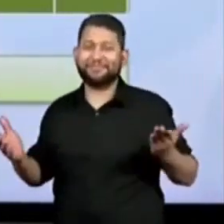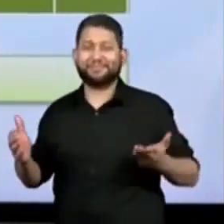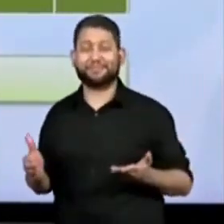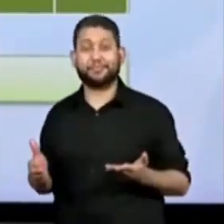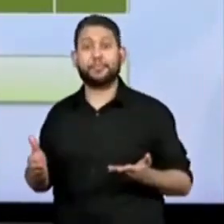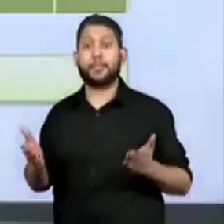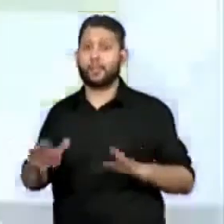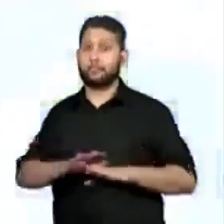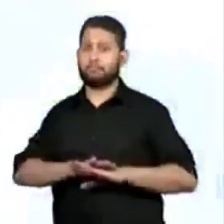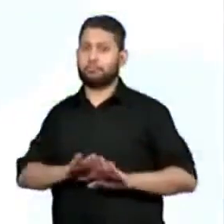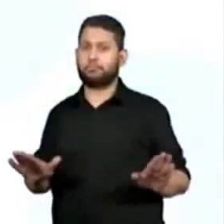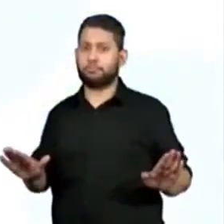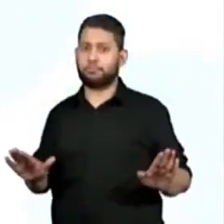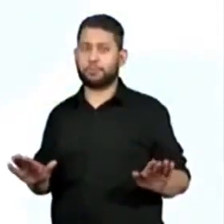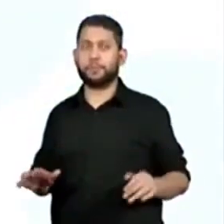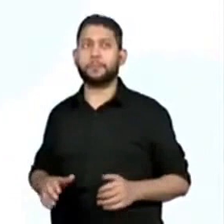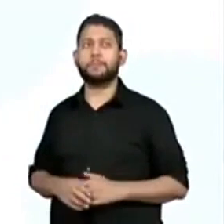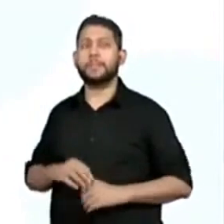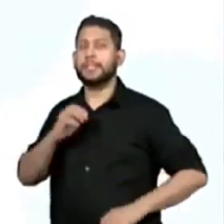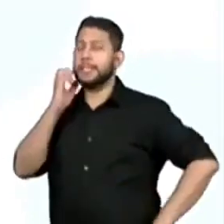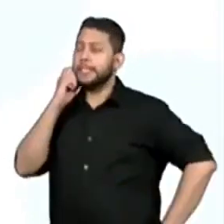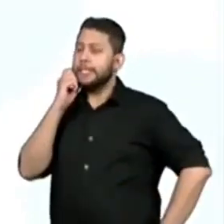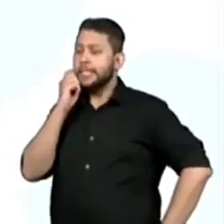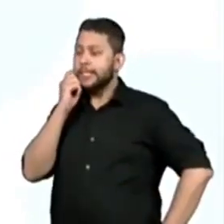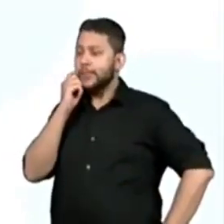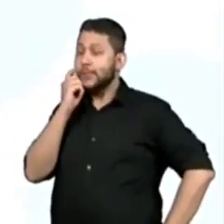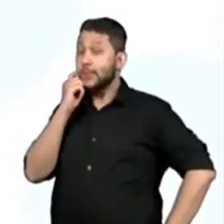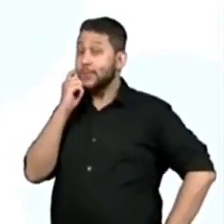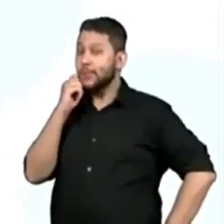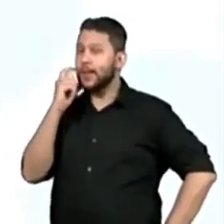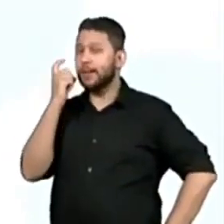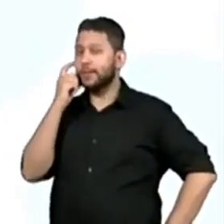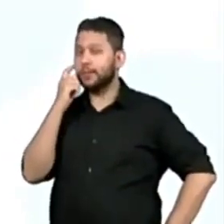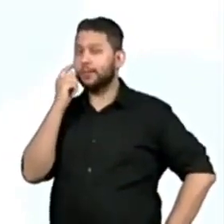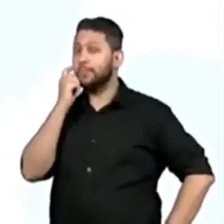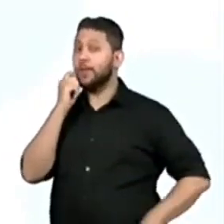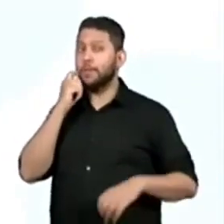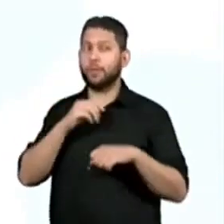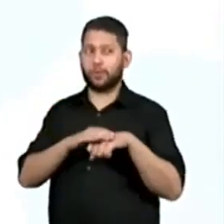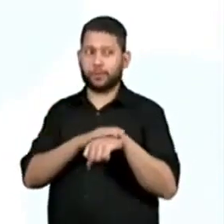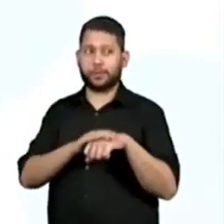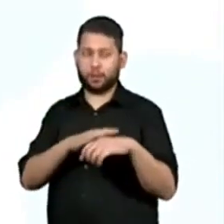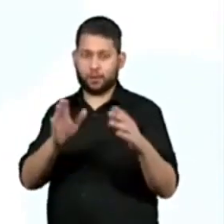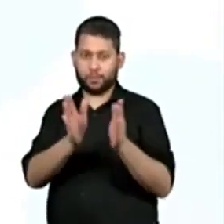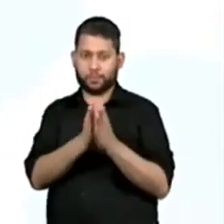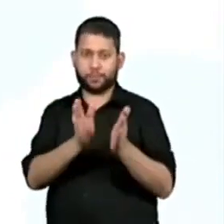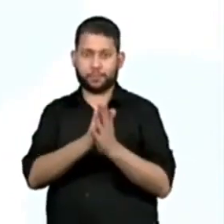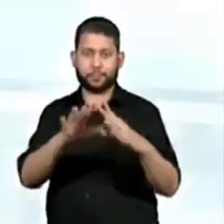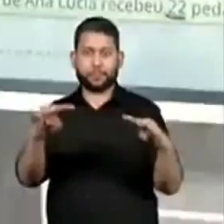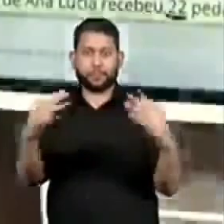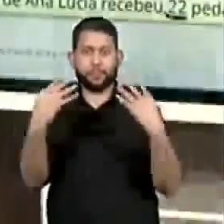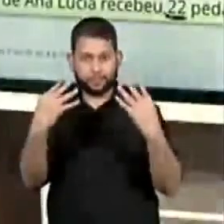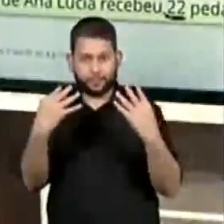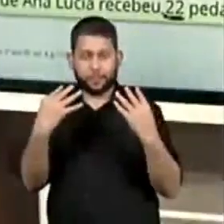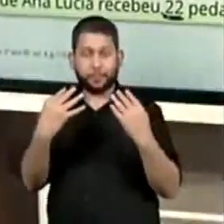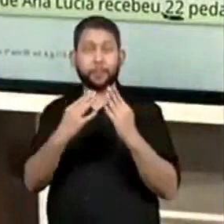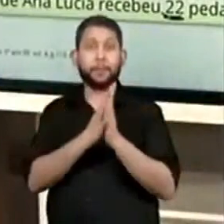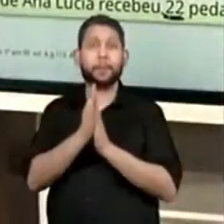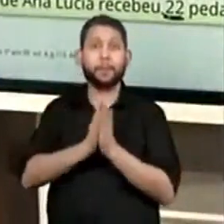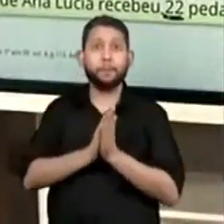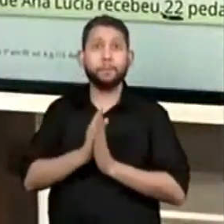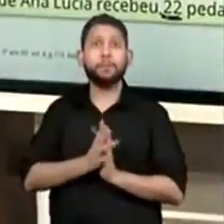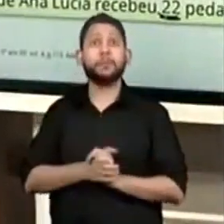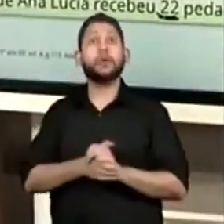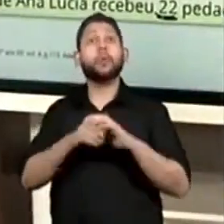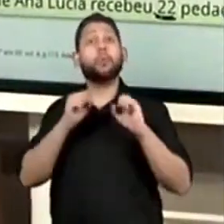aquele xixi encerrou agora eu vou falar com você não vou falar aqui ó vou falar no seu Olimpo